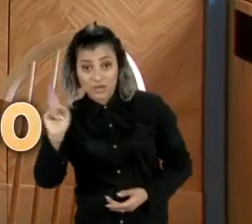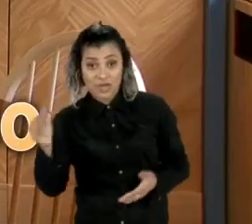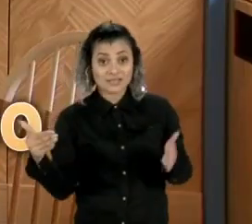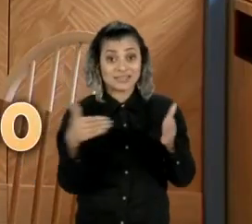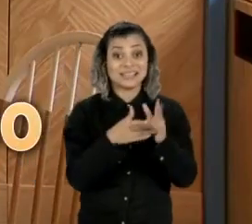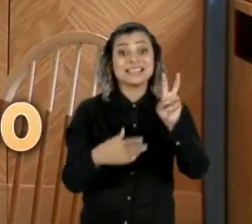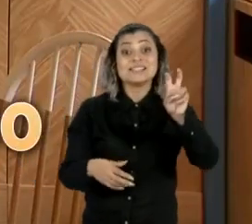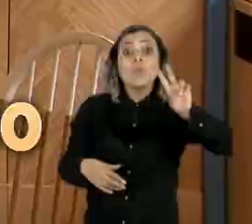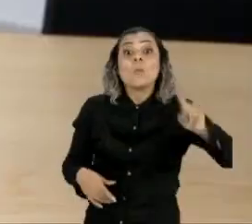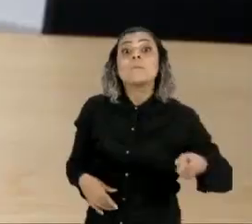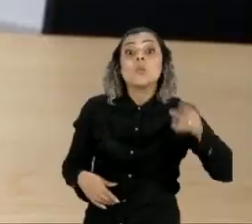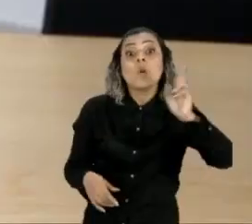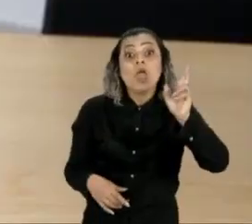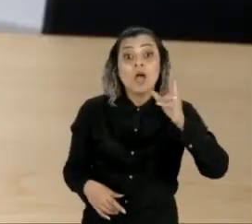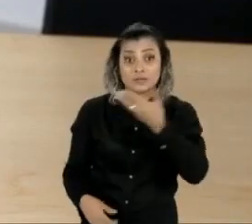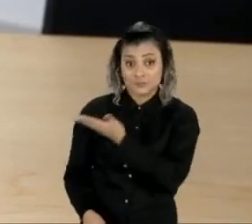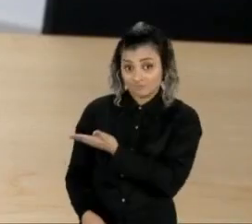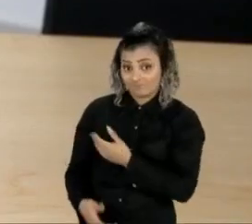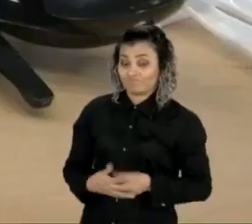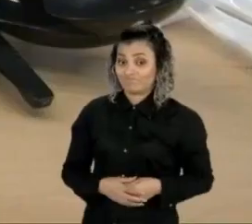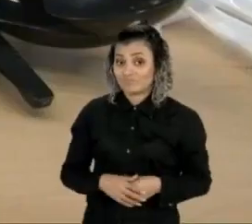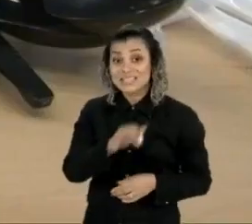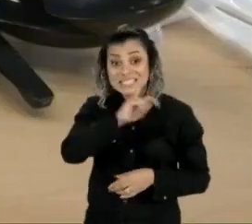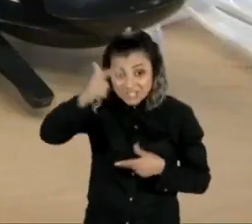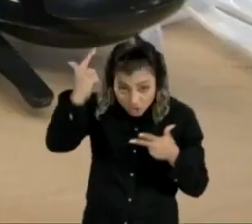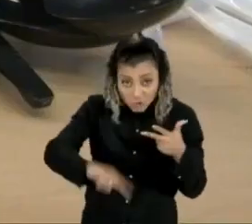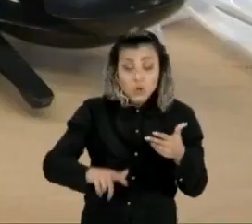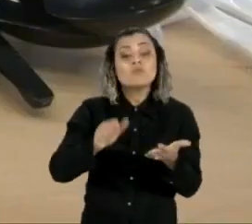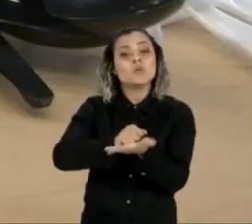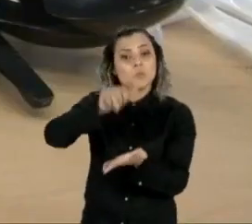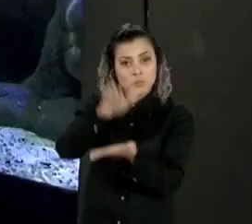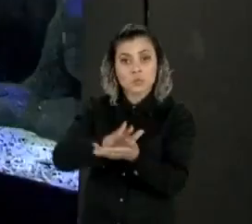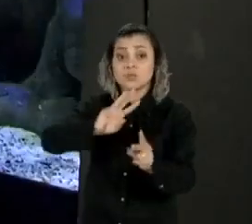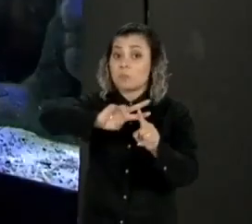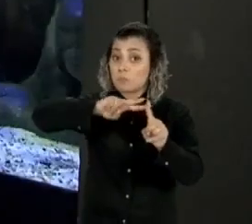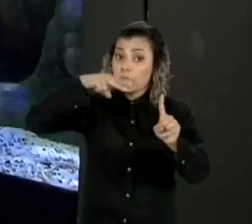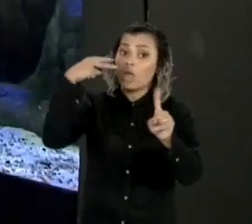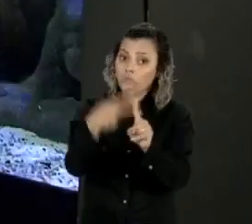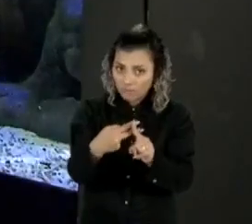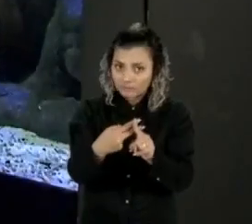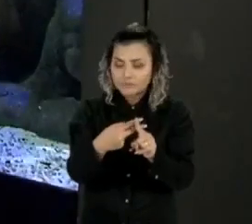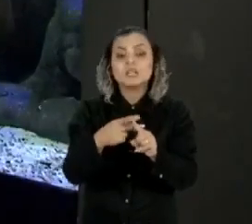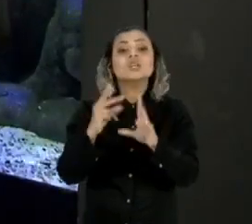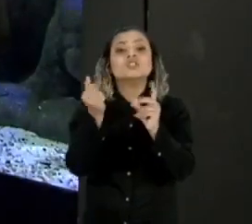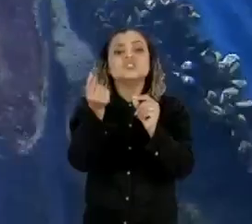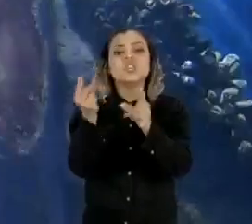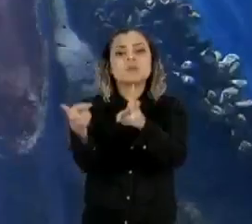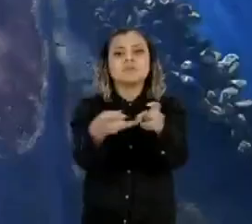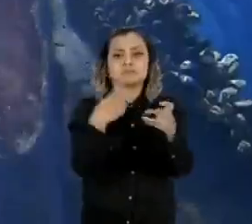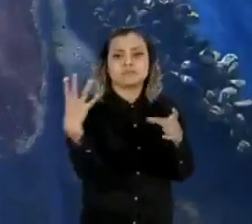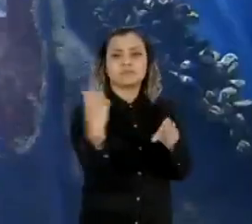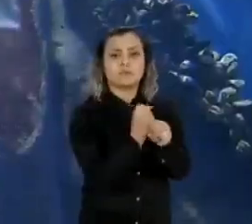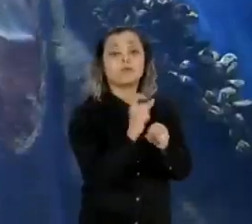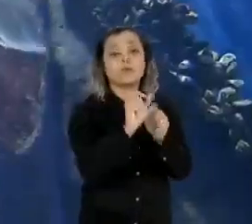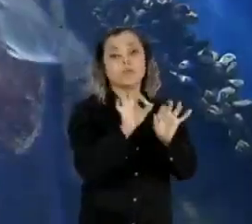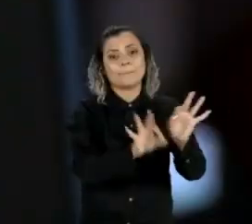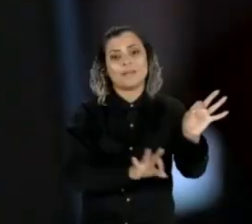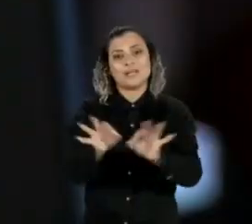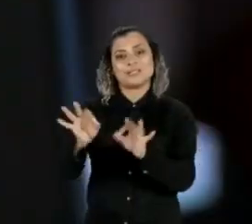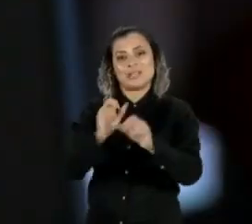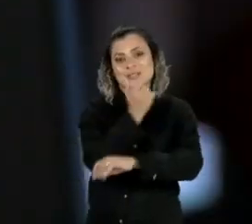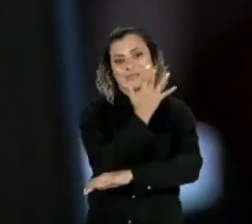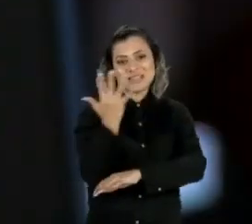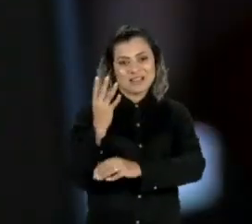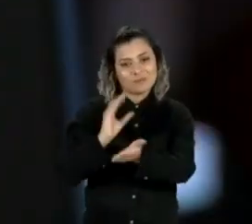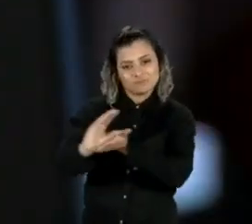mais de R$ 5.000. Em caso de reincidência, a multa poderá ser dobrada. Todo o dinheiro arrecadado será destinado a programas ambientais.